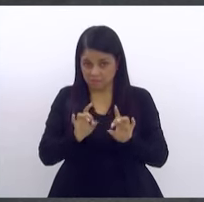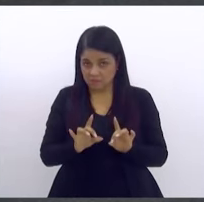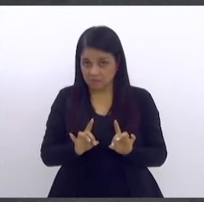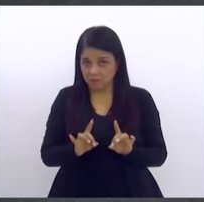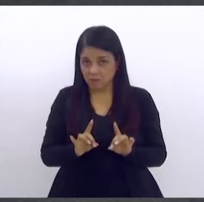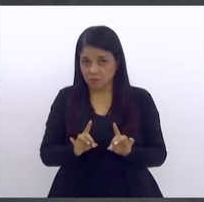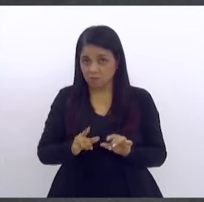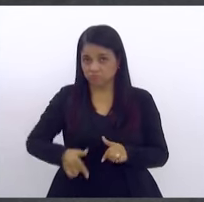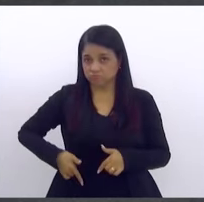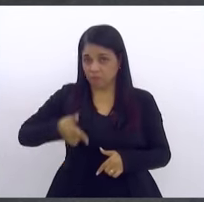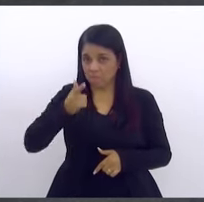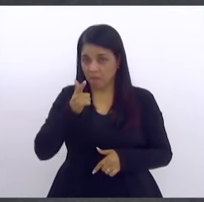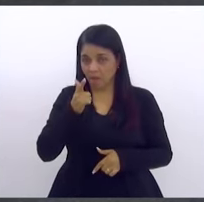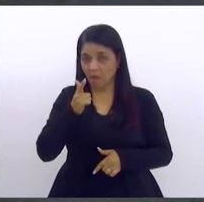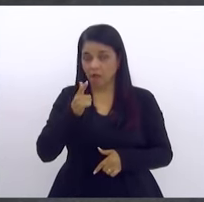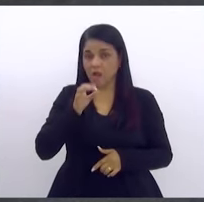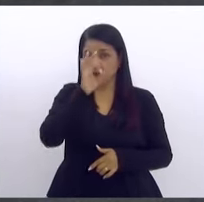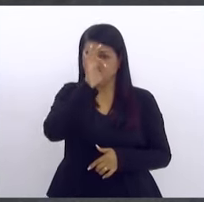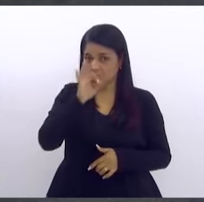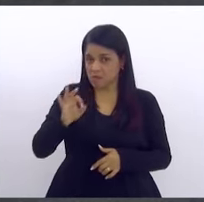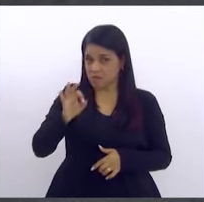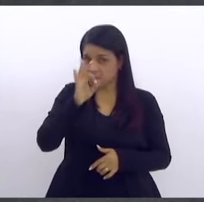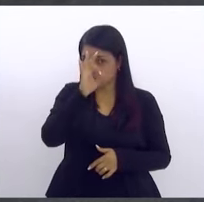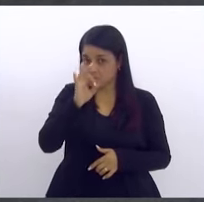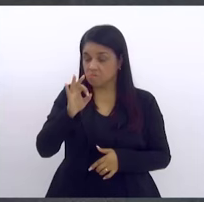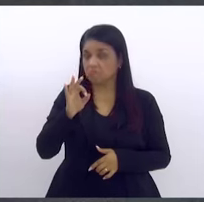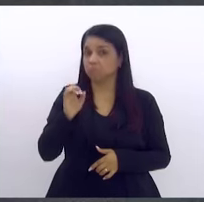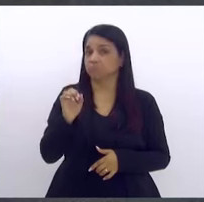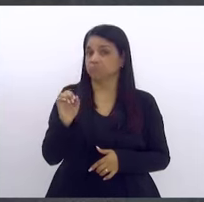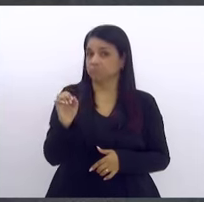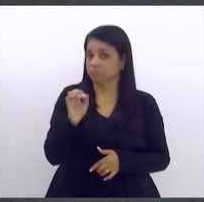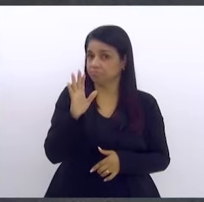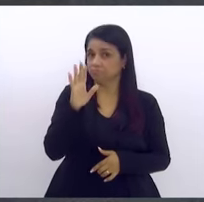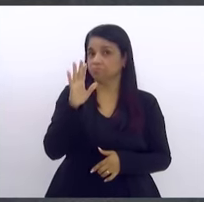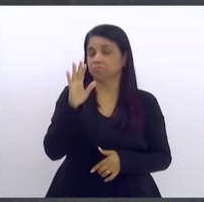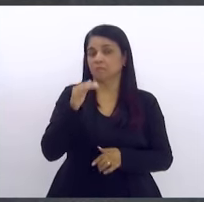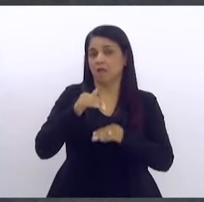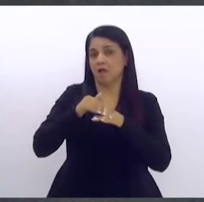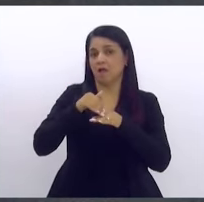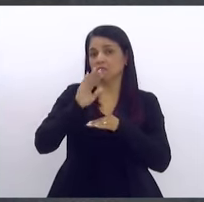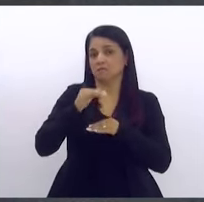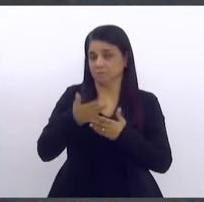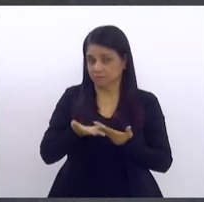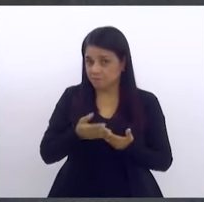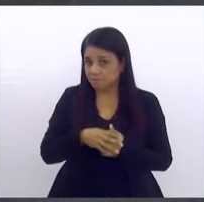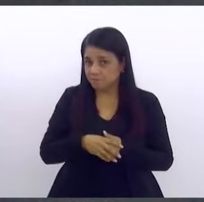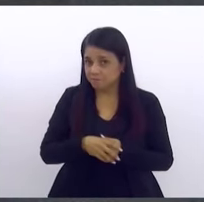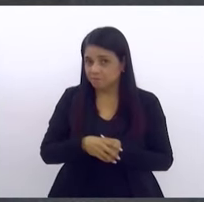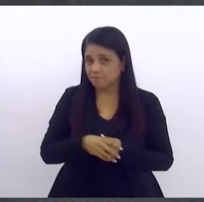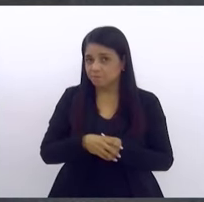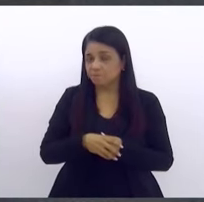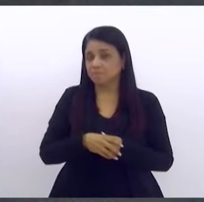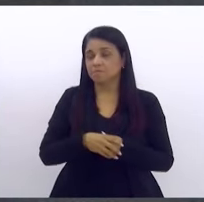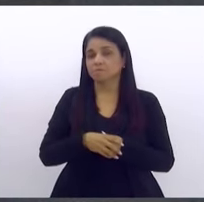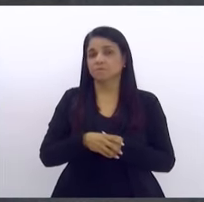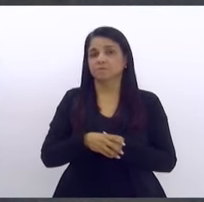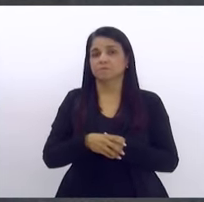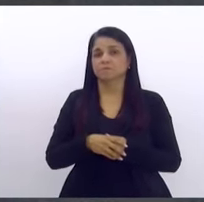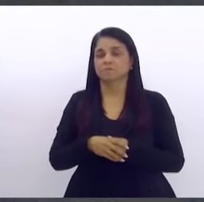uma alíquota muito significativa corretamente. De outro lado,